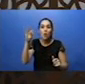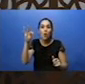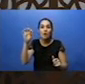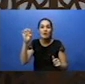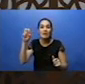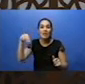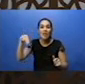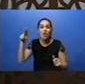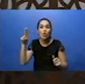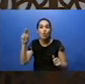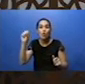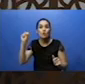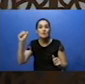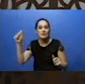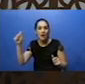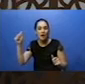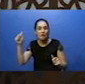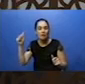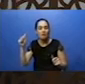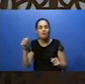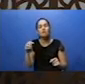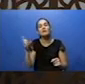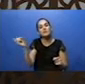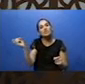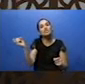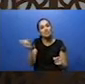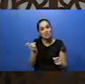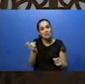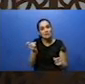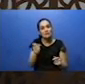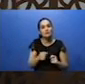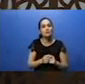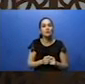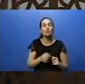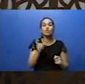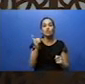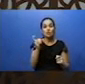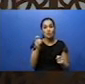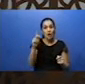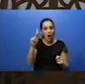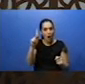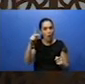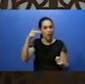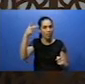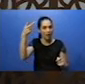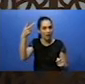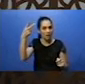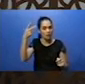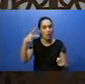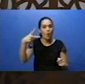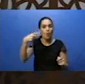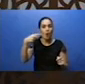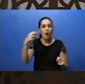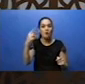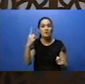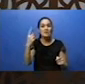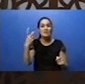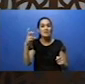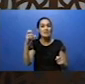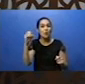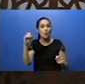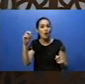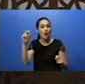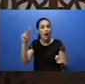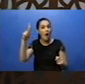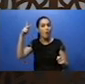Então, montando o Teorema de Pitágoras, vai ficar isso aqui. X elevado ao quadrado é igual a 150 ao quadrado mais 200